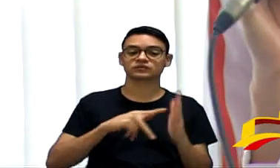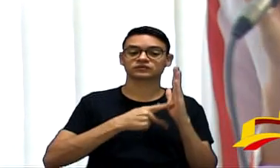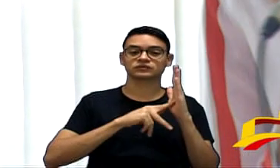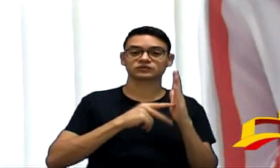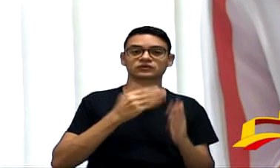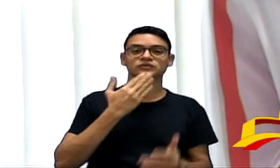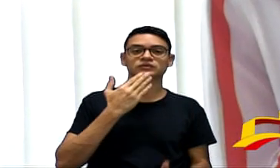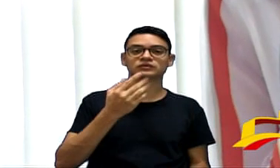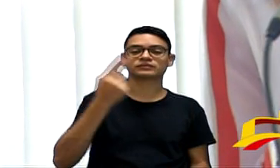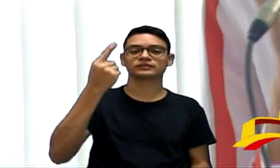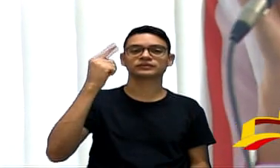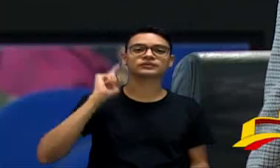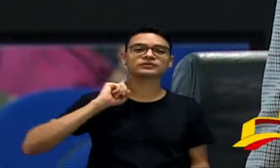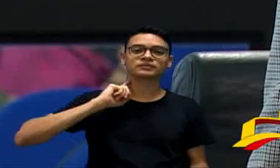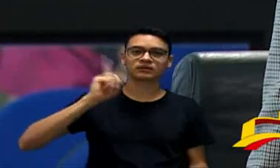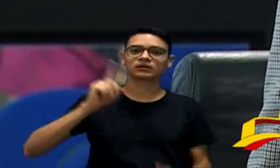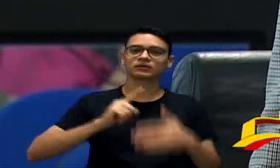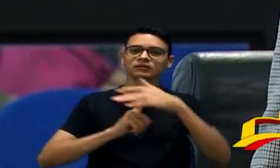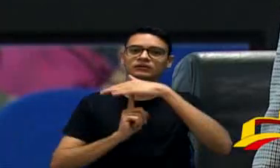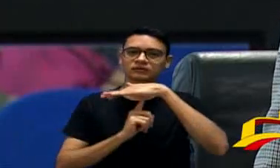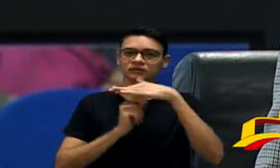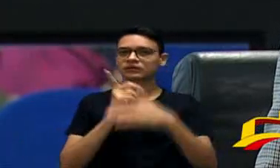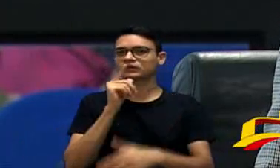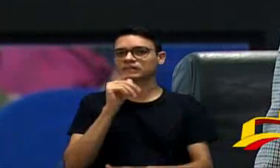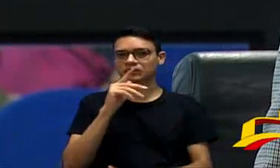dos Metalúrgicos, no Parque das Águas.